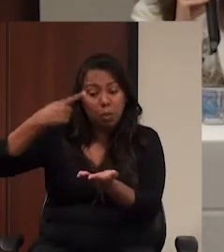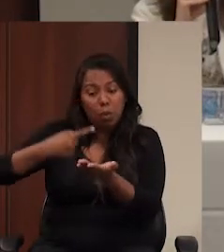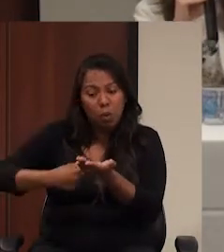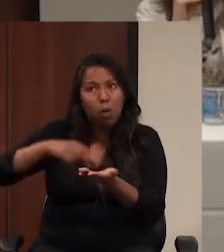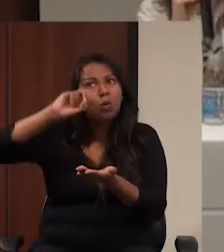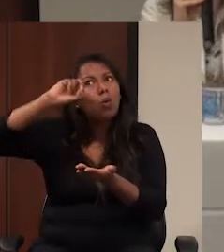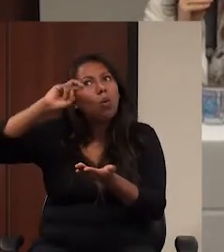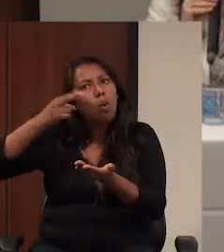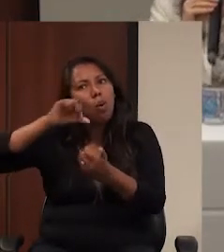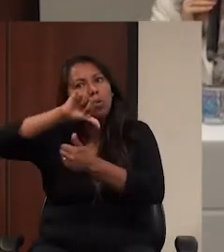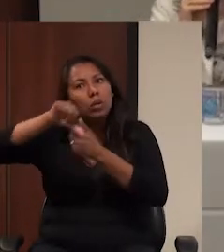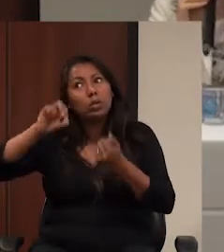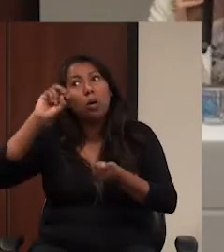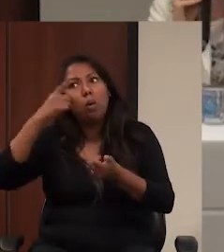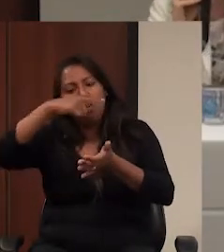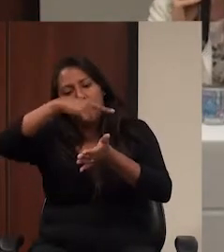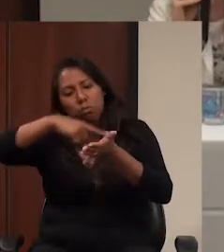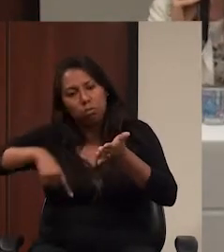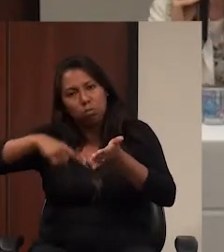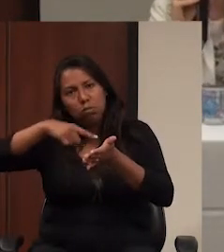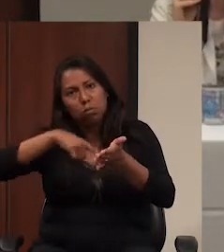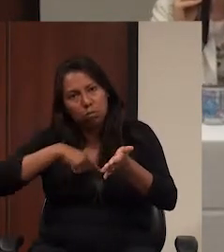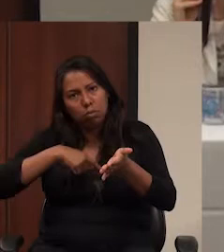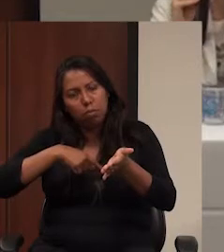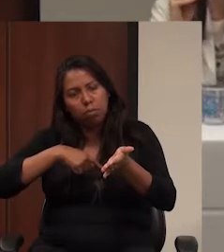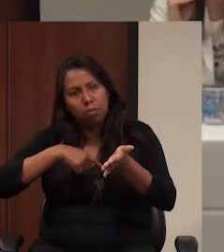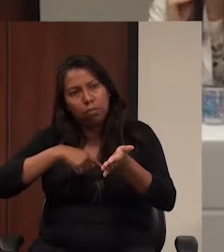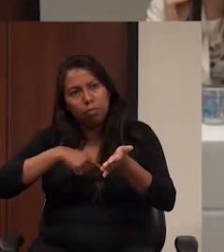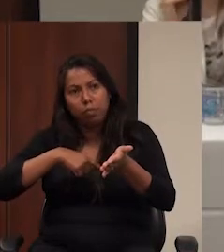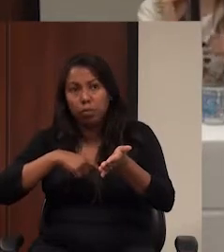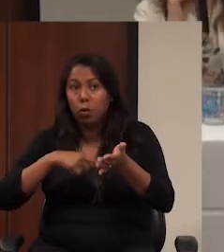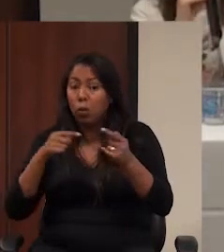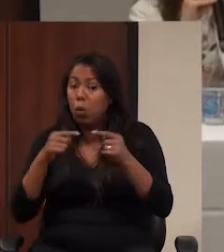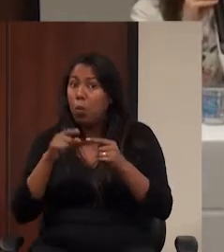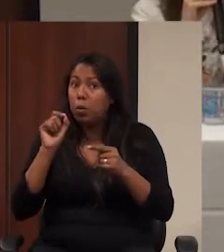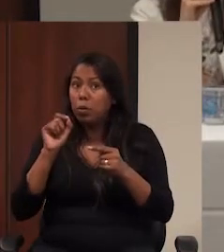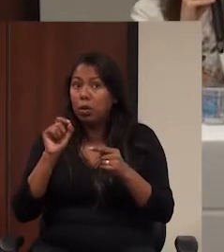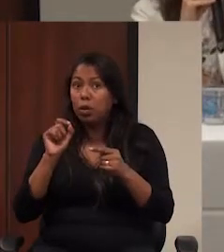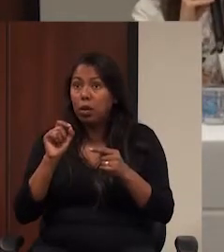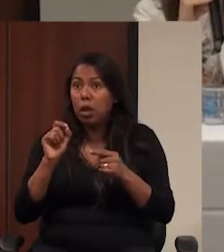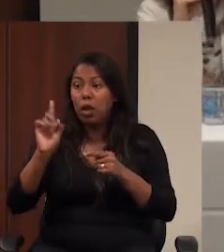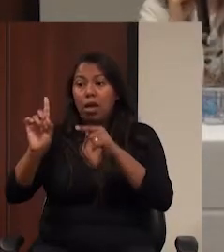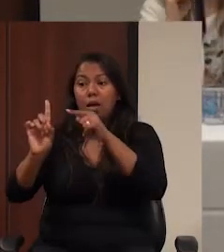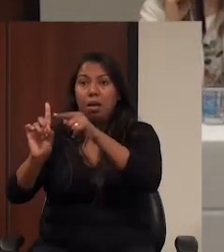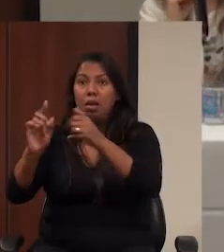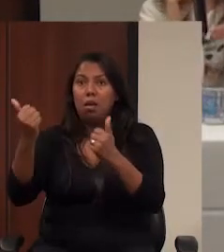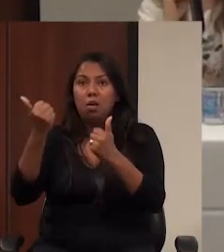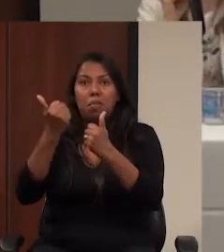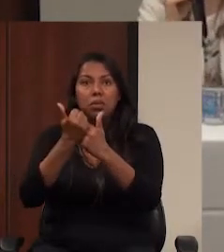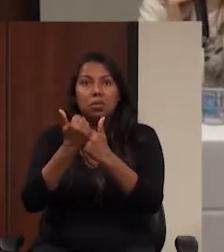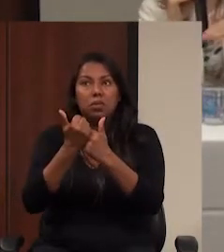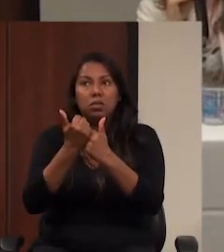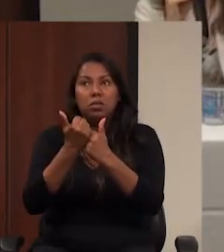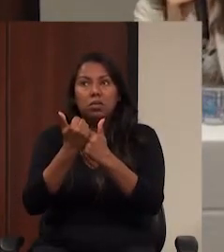alterar, ou revogar esse acordo de representação, significa que a pessoa que o representava vai fazer